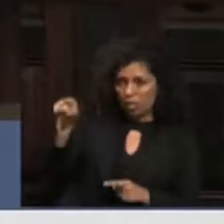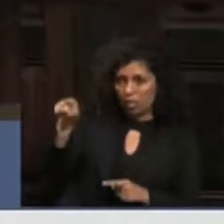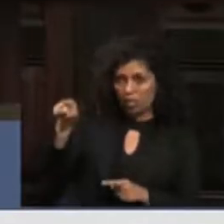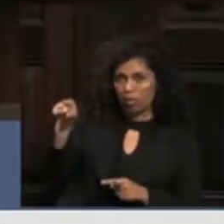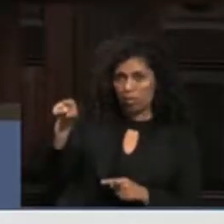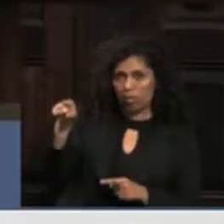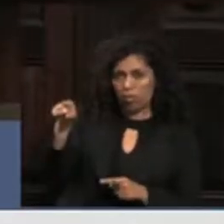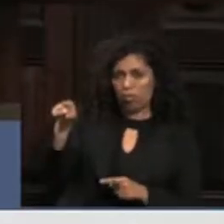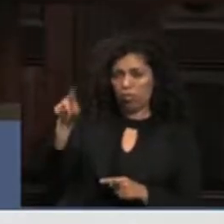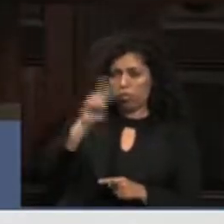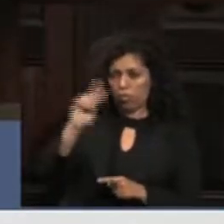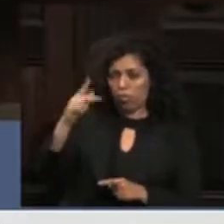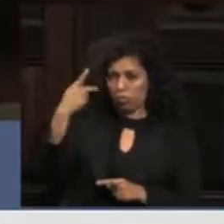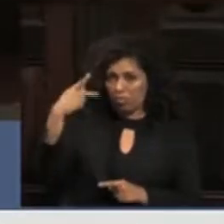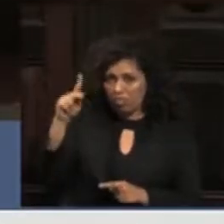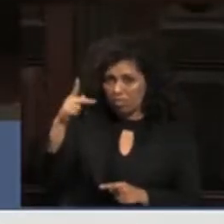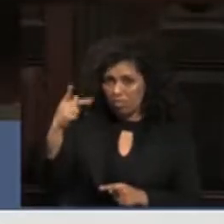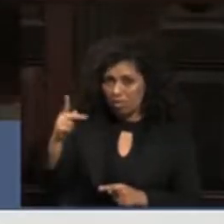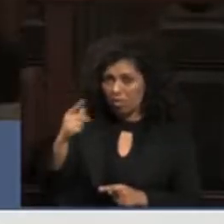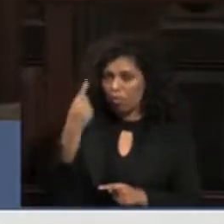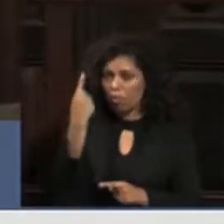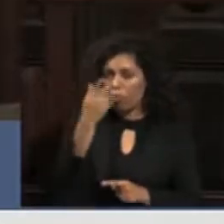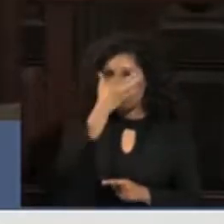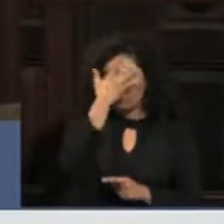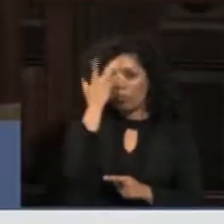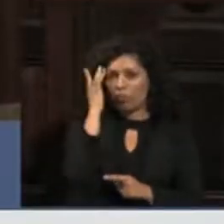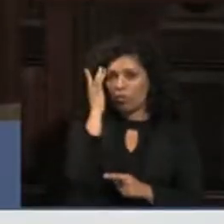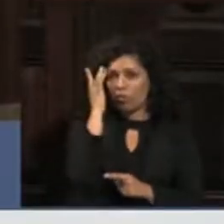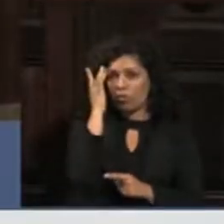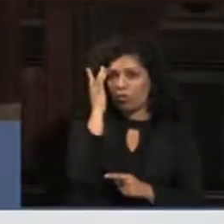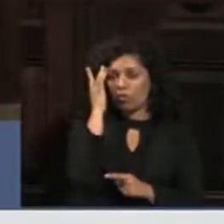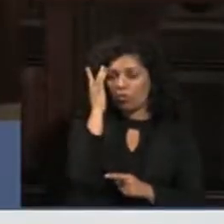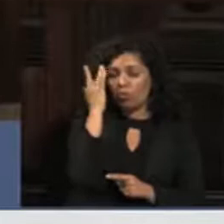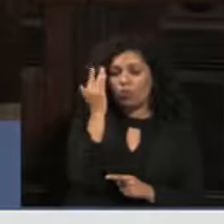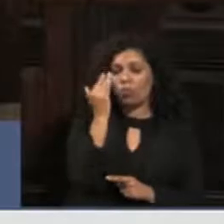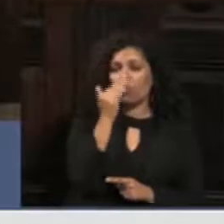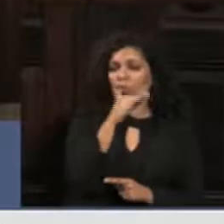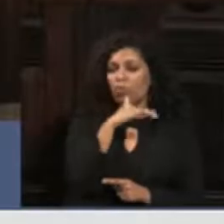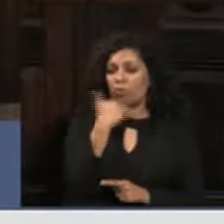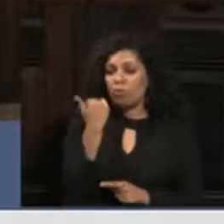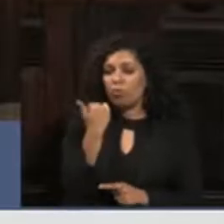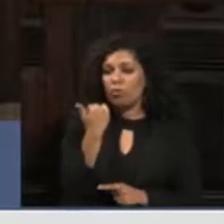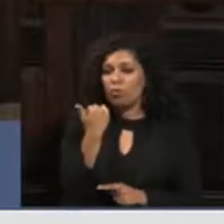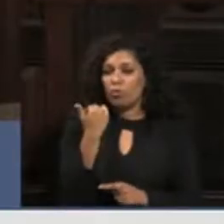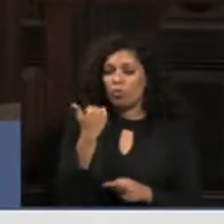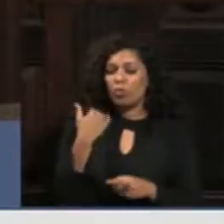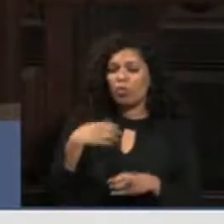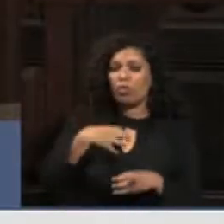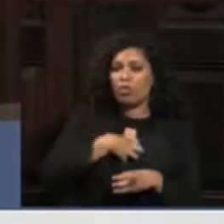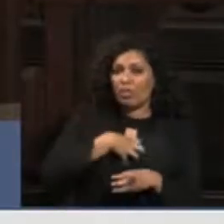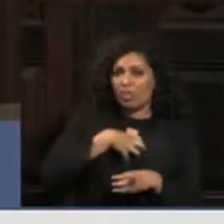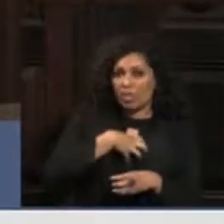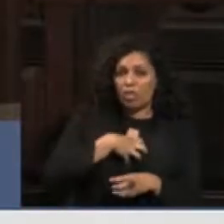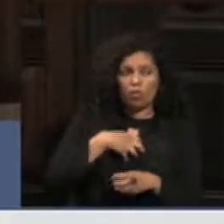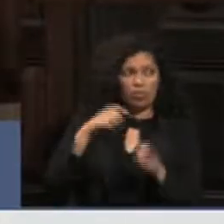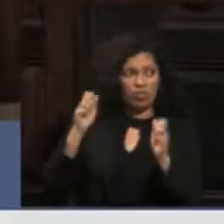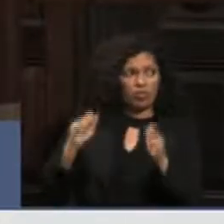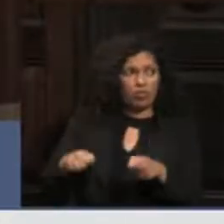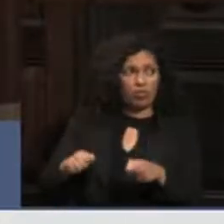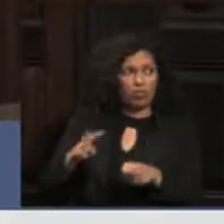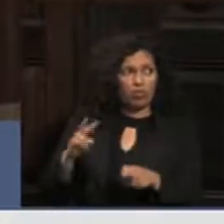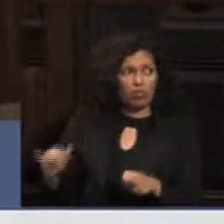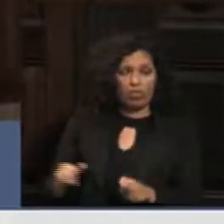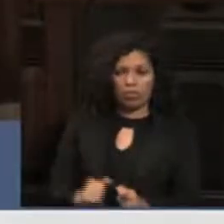foi vitimada a facadas no interior da Bahia. Porque em nome dele, mais uma